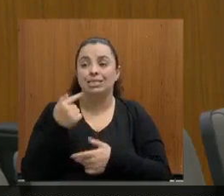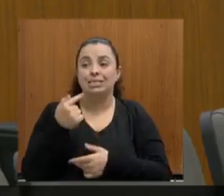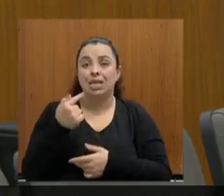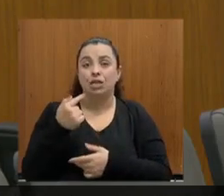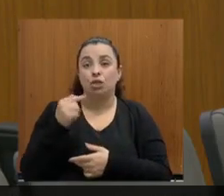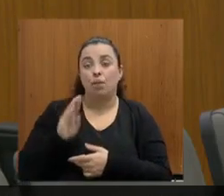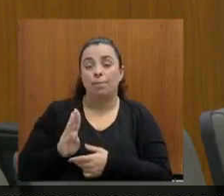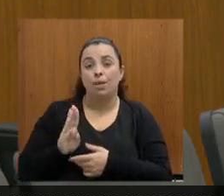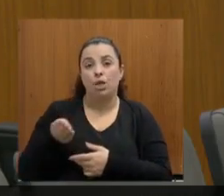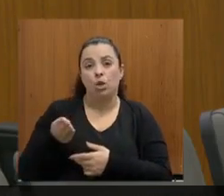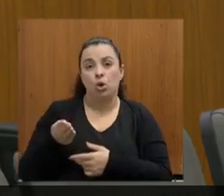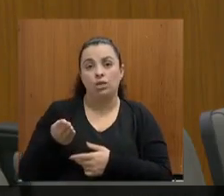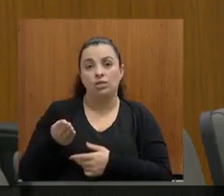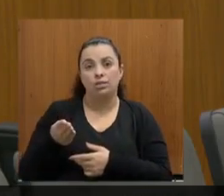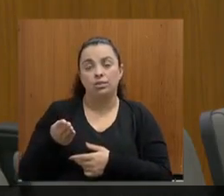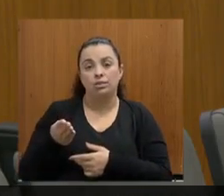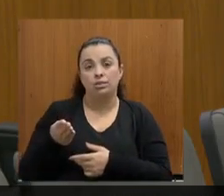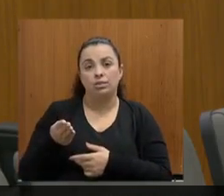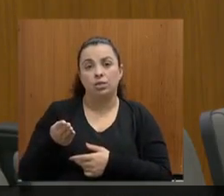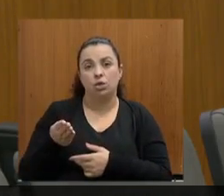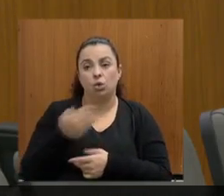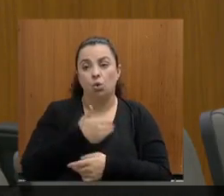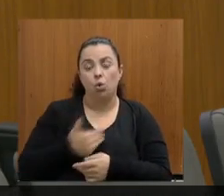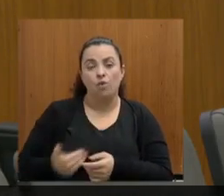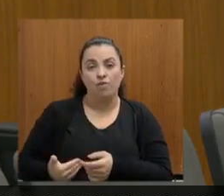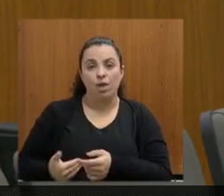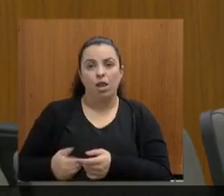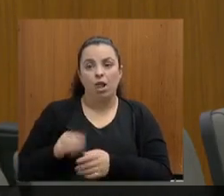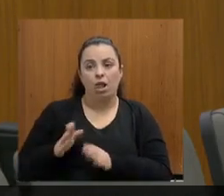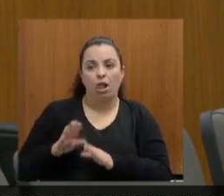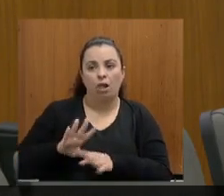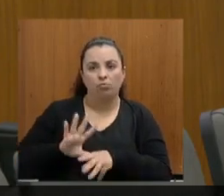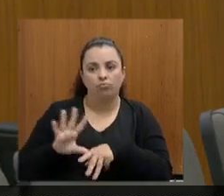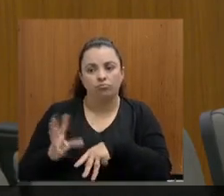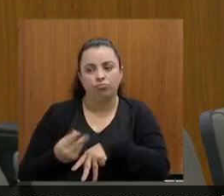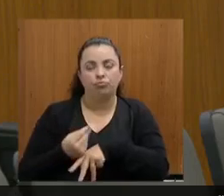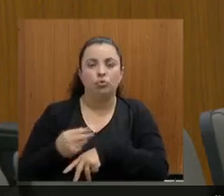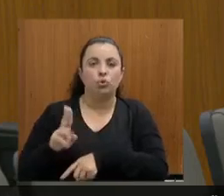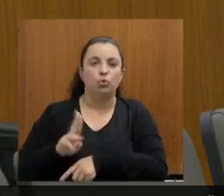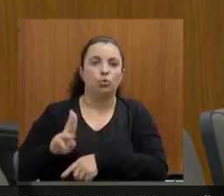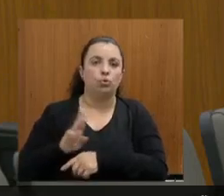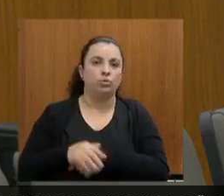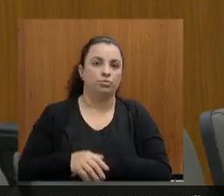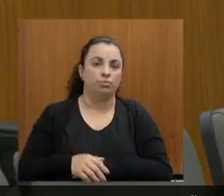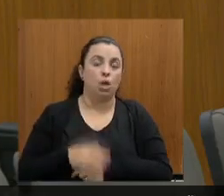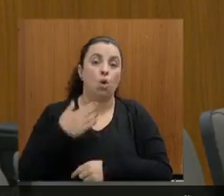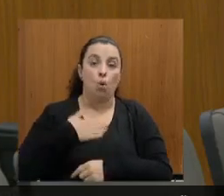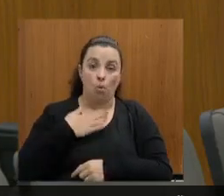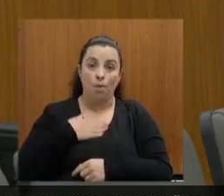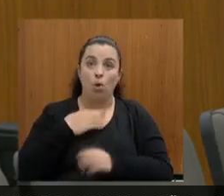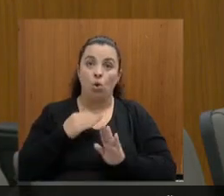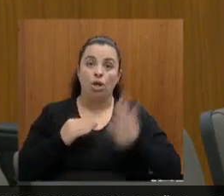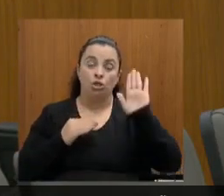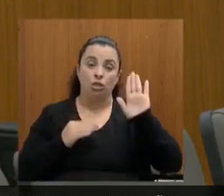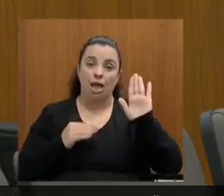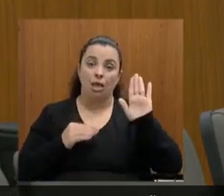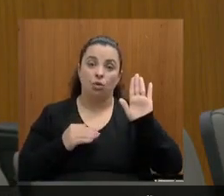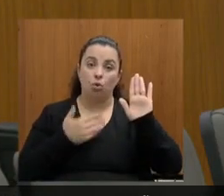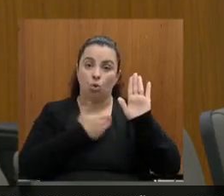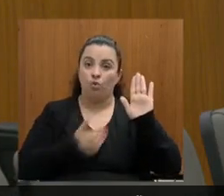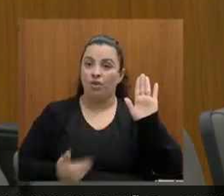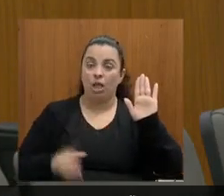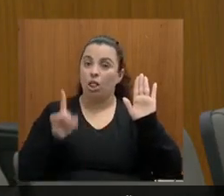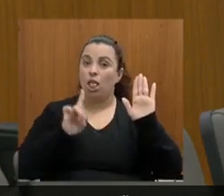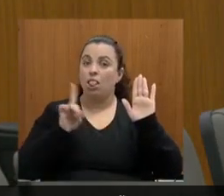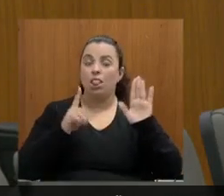usado pelo Governo do Estado então o meu candidato não ganhou a eleição para Governador mas dentro das